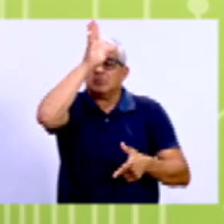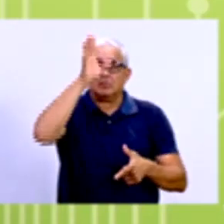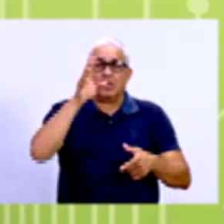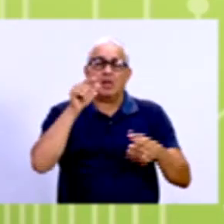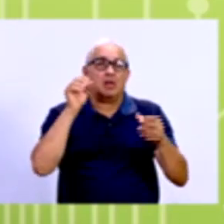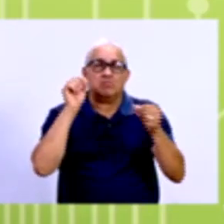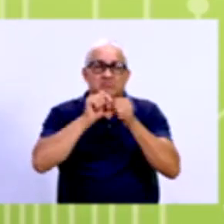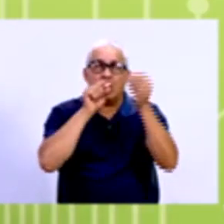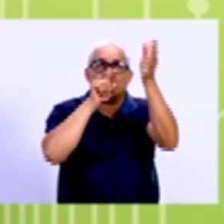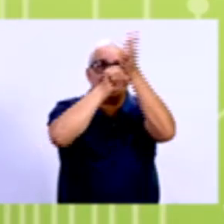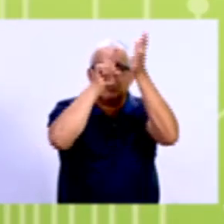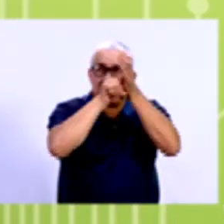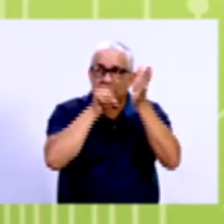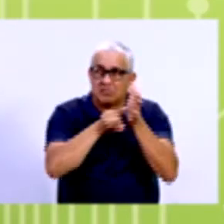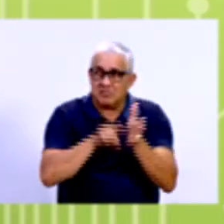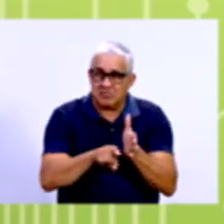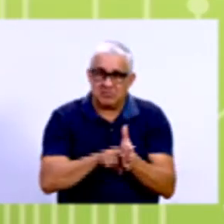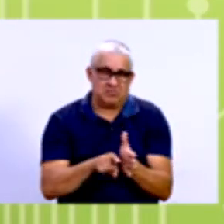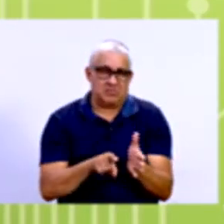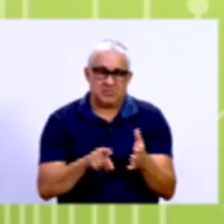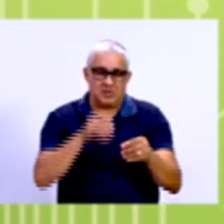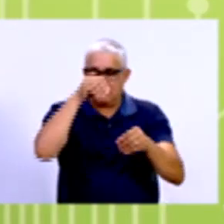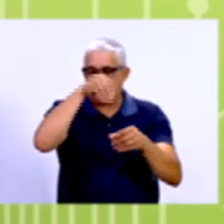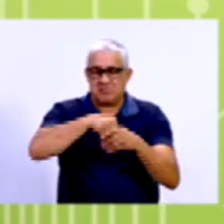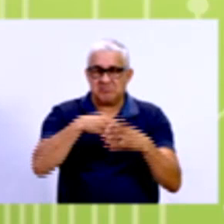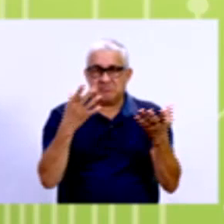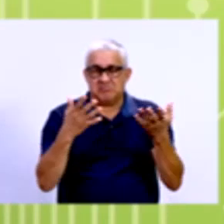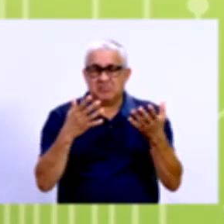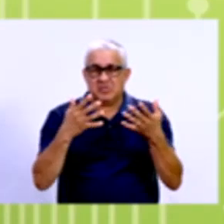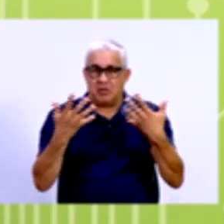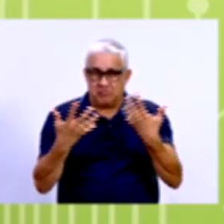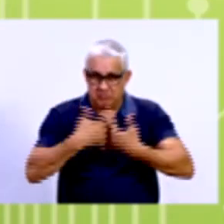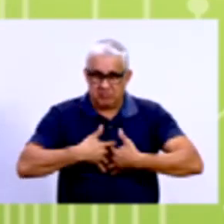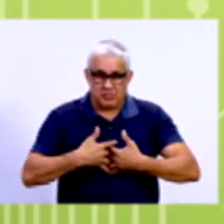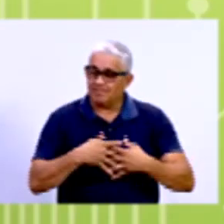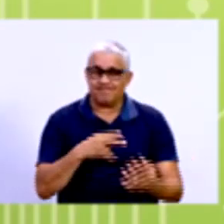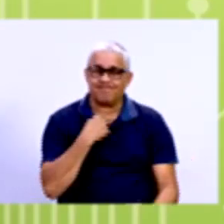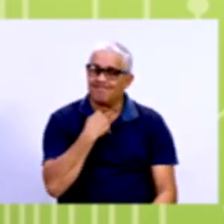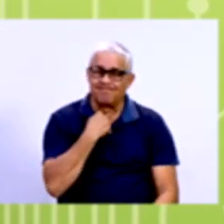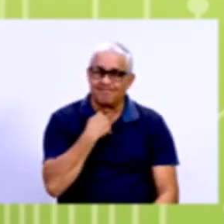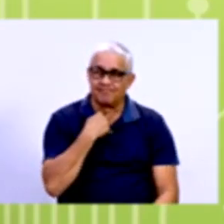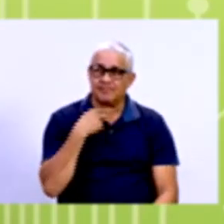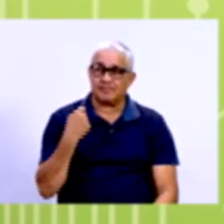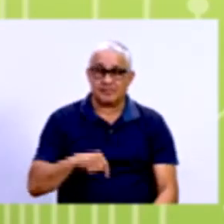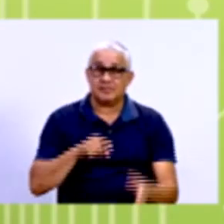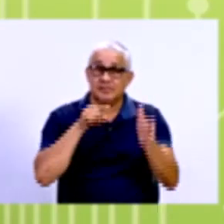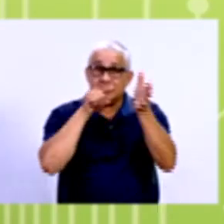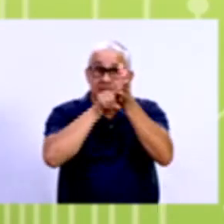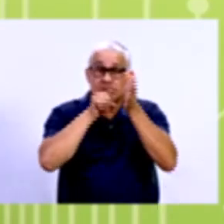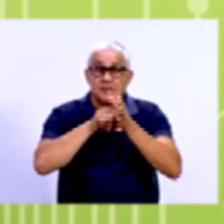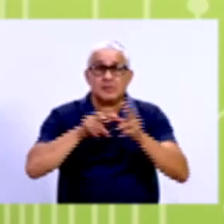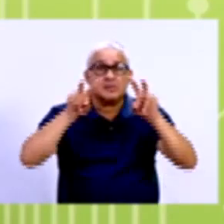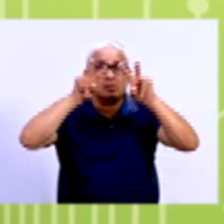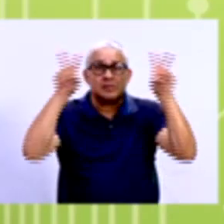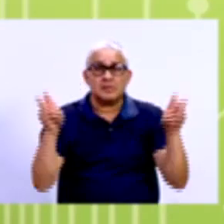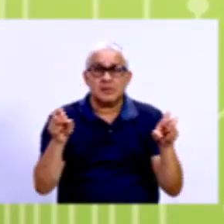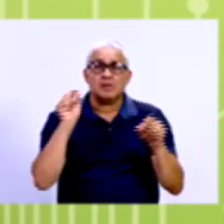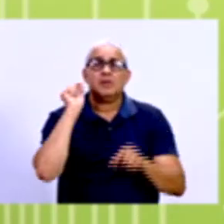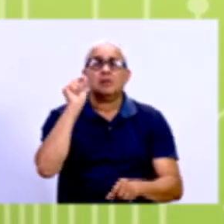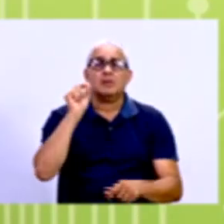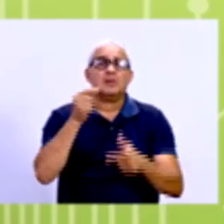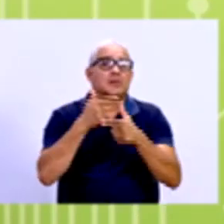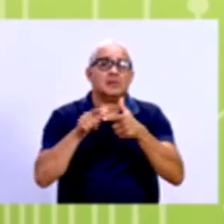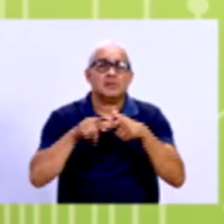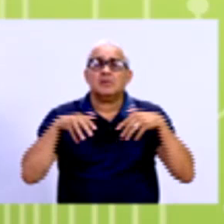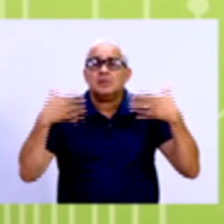um questionário e vamos aplicar aqui dentro do instituto, né? Tá, mas a gente vai fazer um questionário sobre o quê? Qual que é o